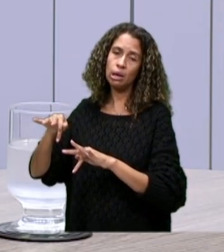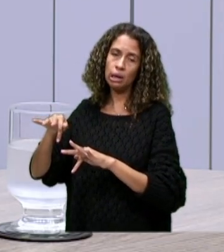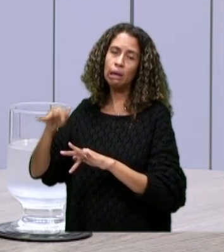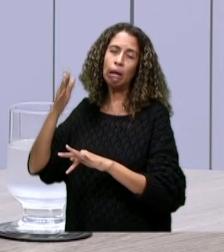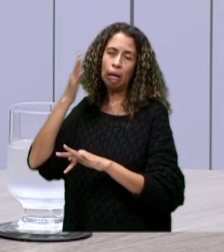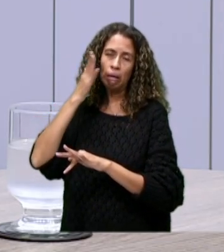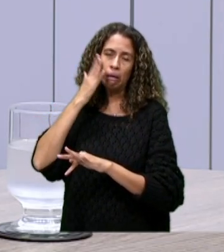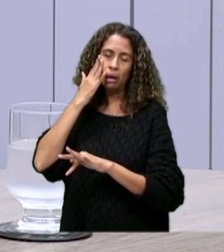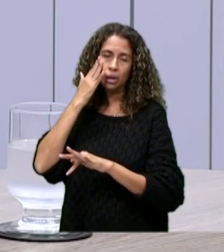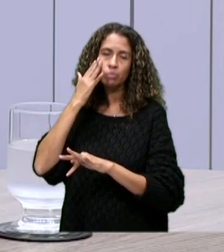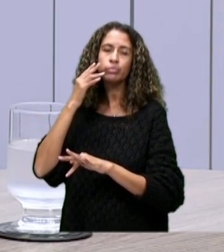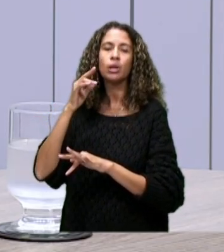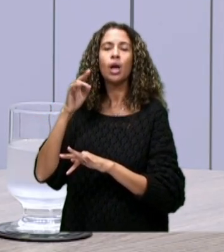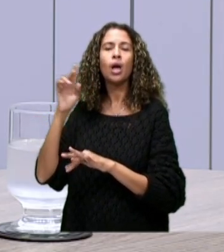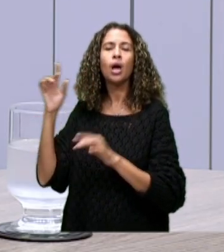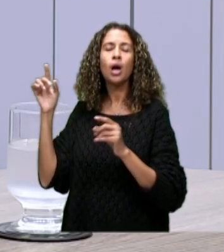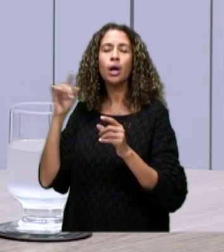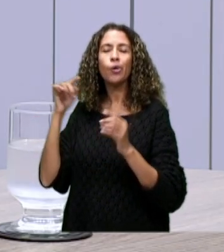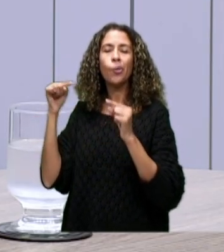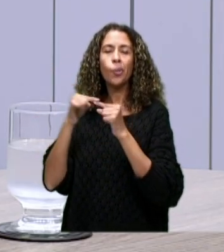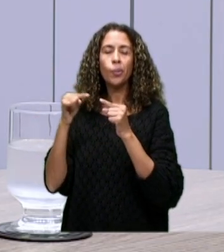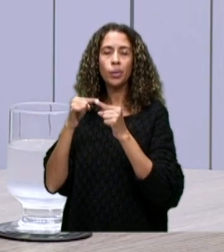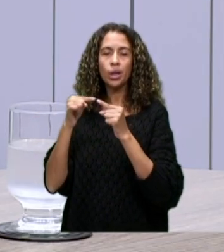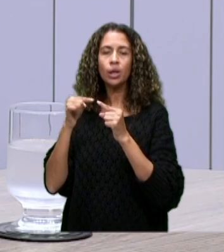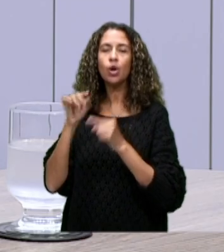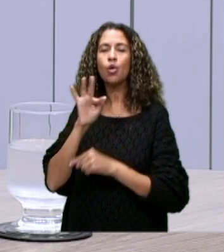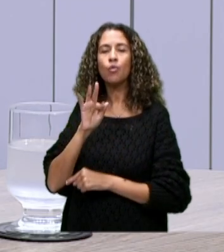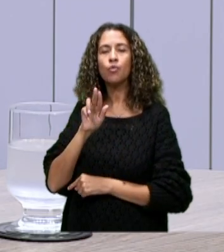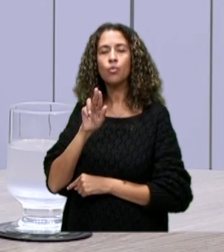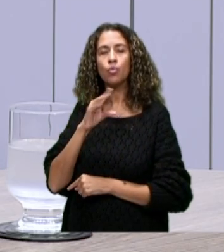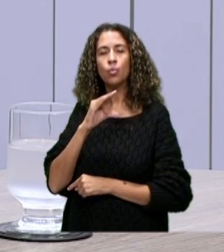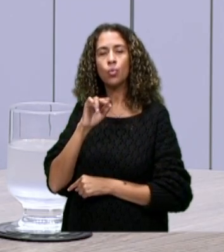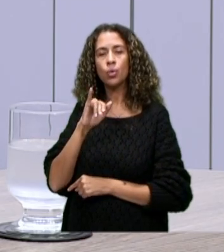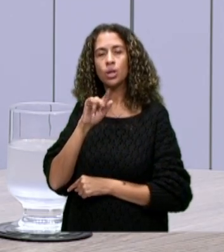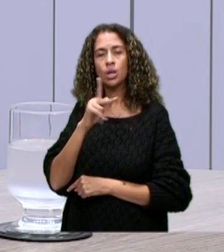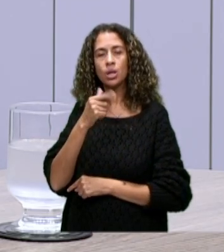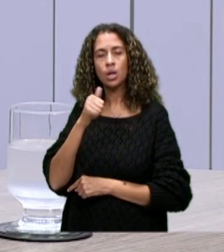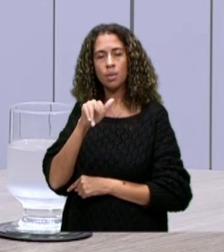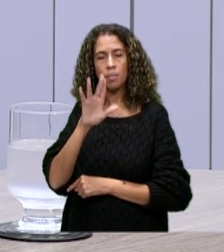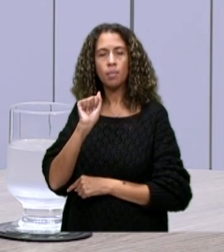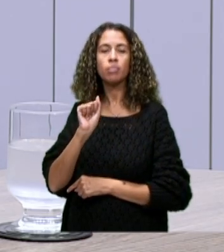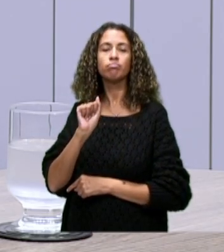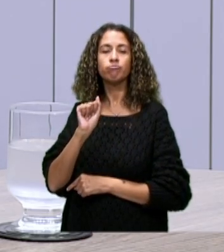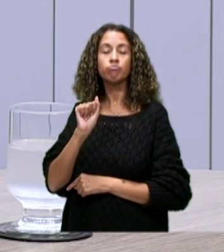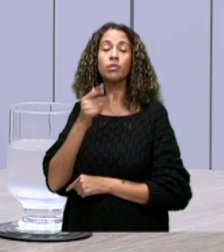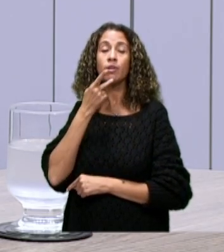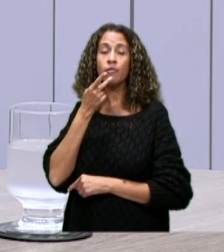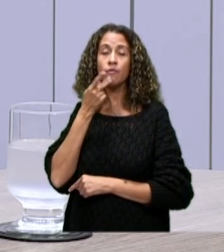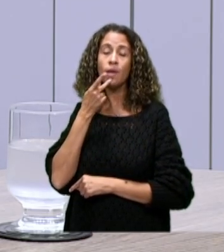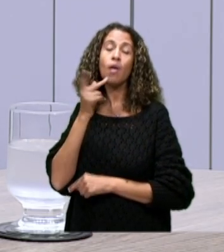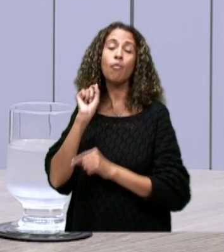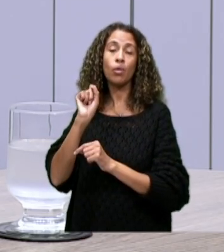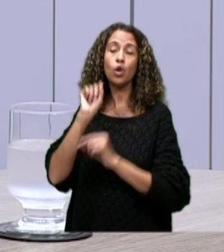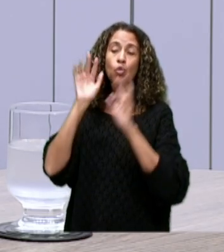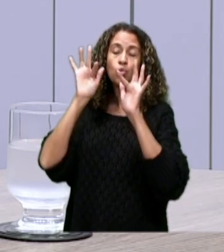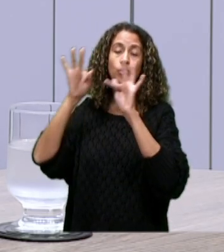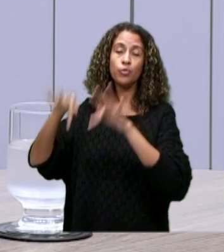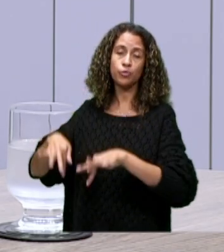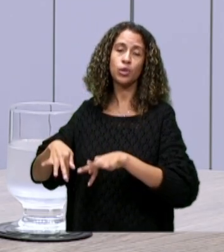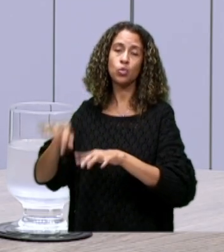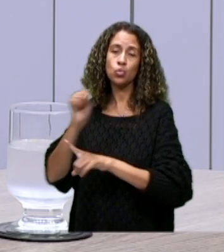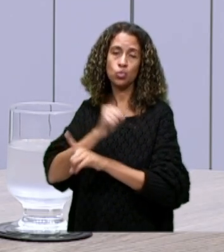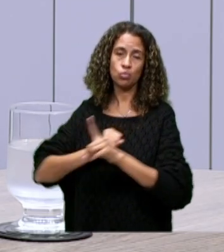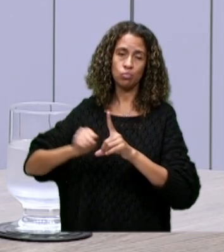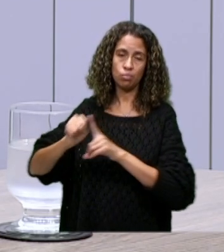Fukuyama, né, que escreveu O Fim da História nos anos 90, que era sobre o fim do Bloco Socialista na União Soviética, né? Que aí ele disse,